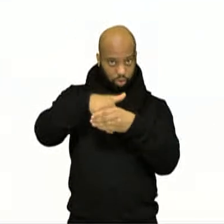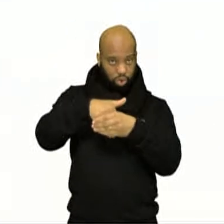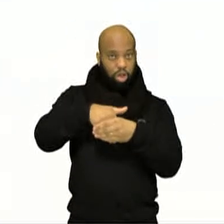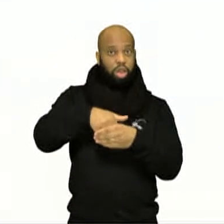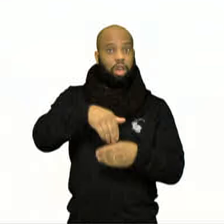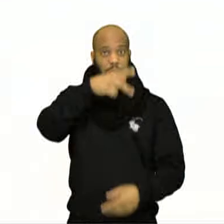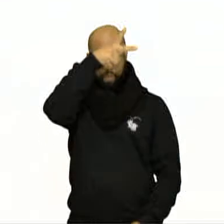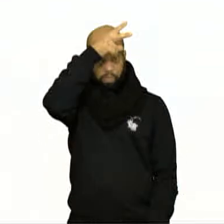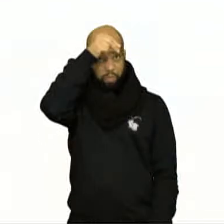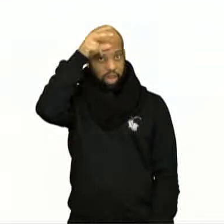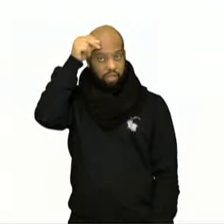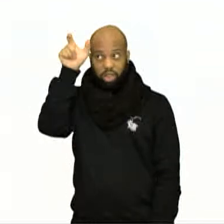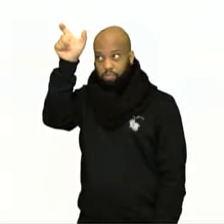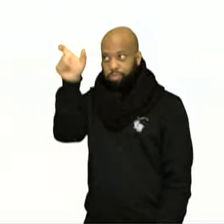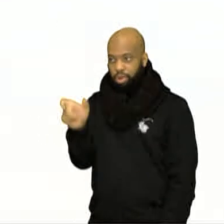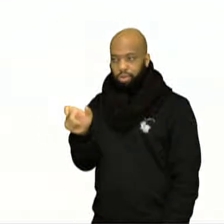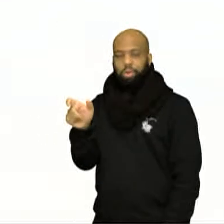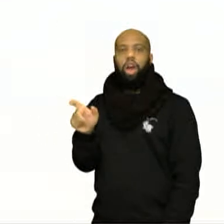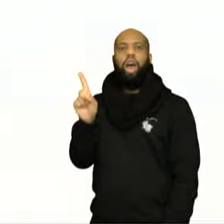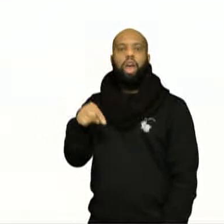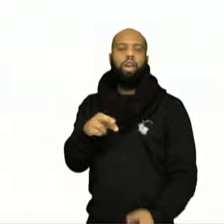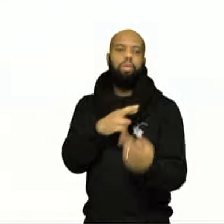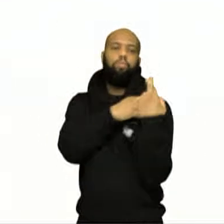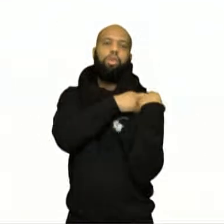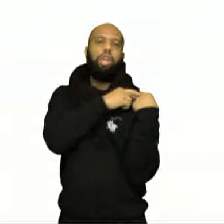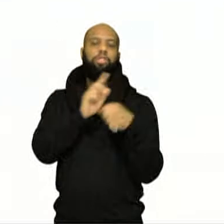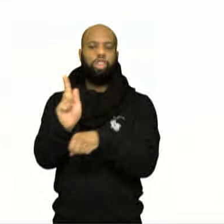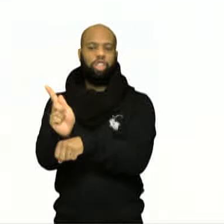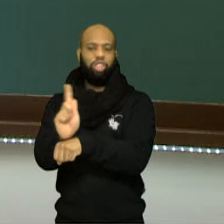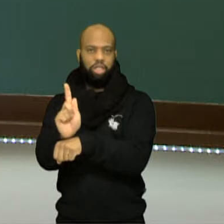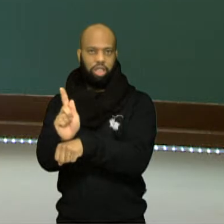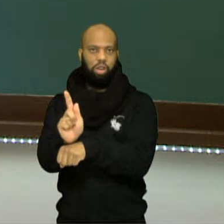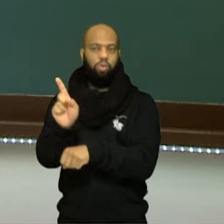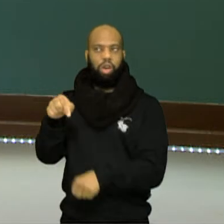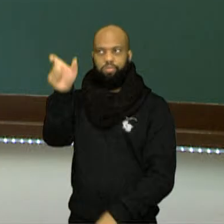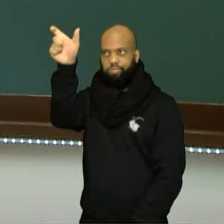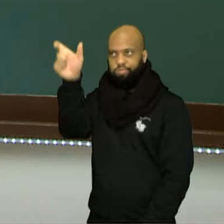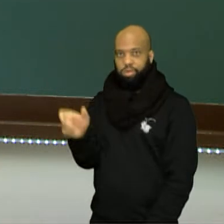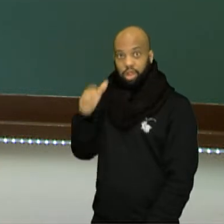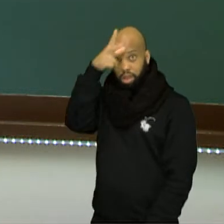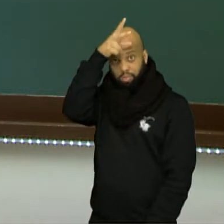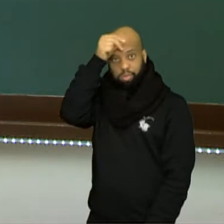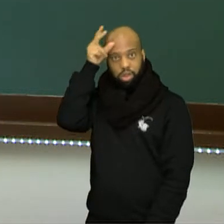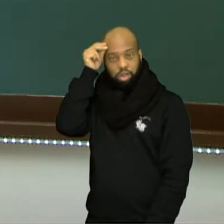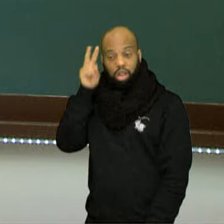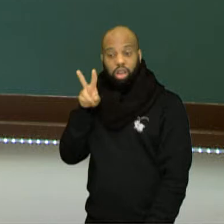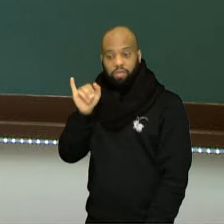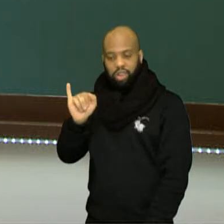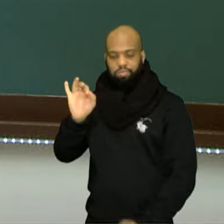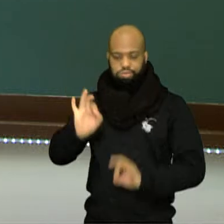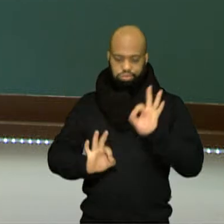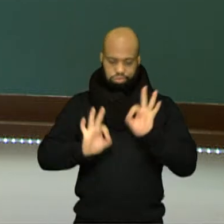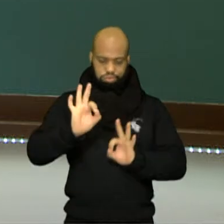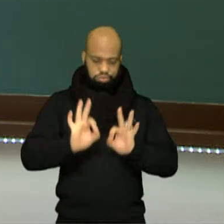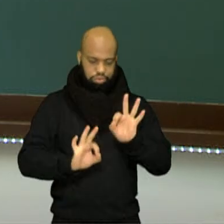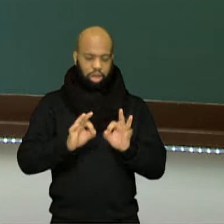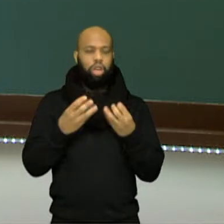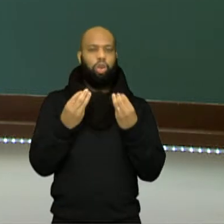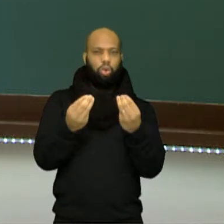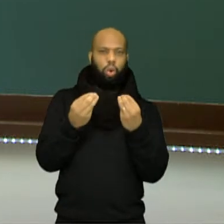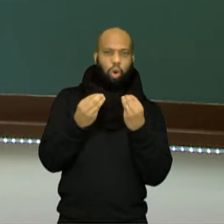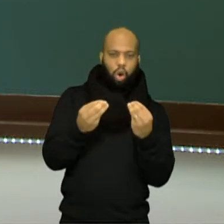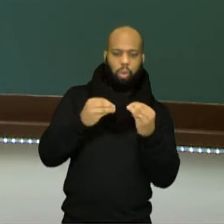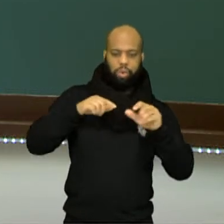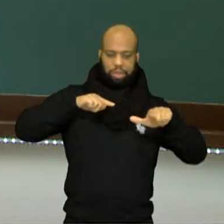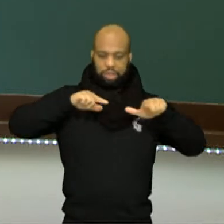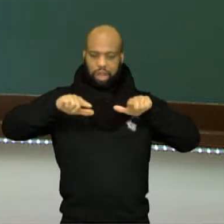responsável pela gestão do município. Então, o prefeito é aquele que vai organizar como é que os